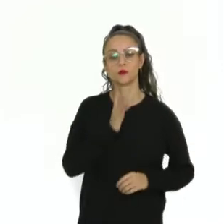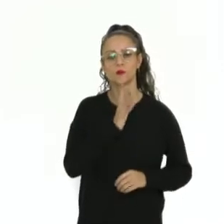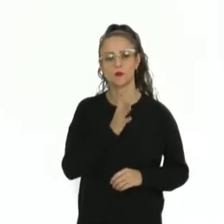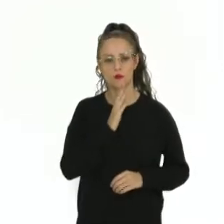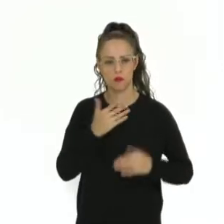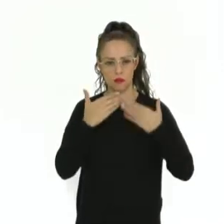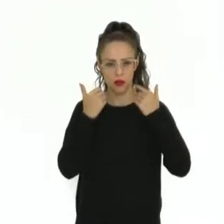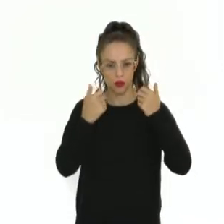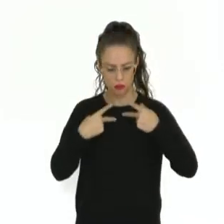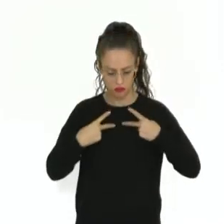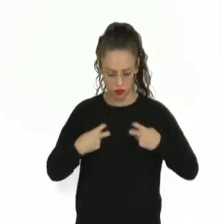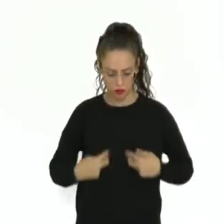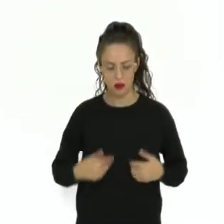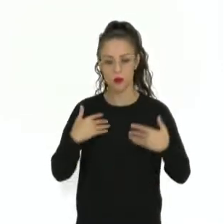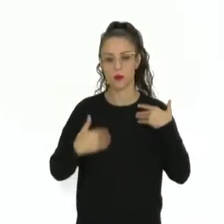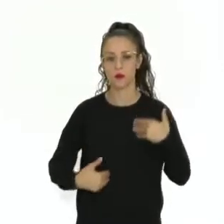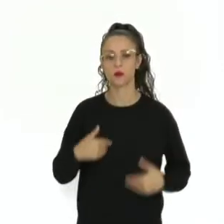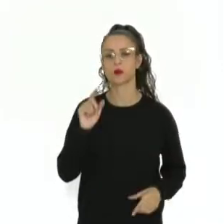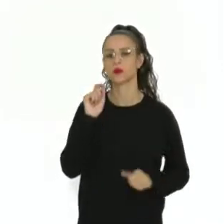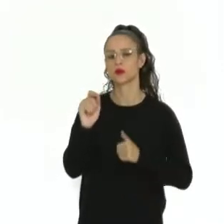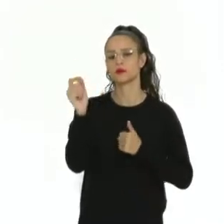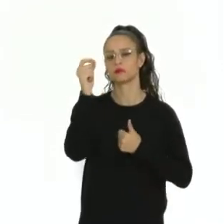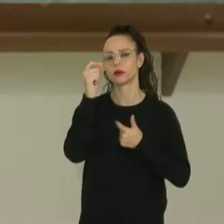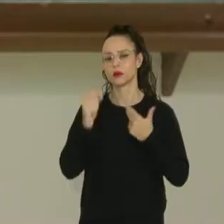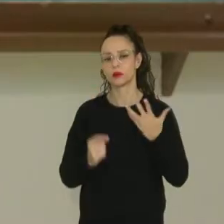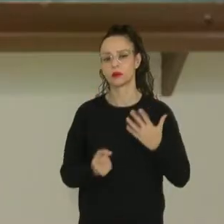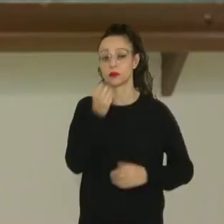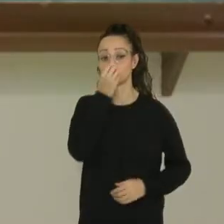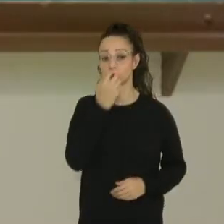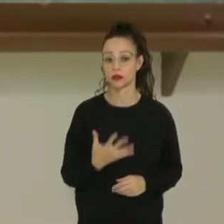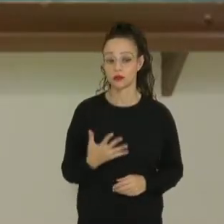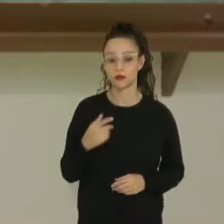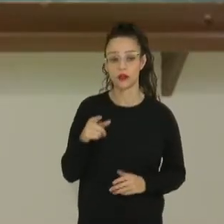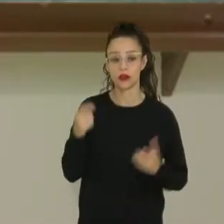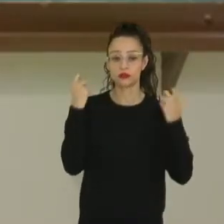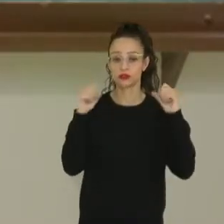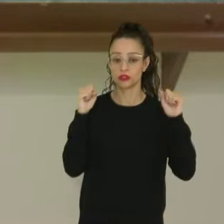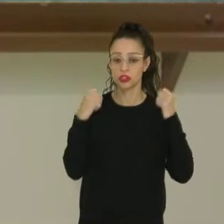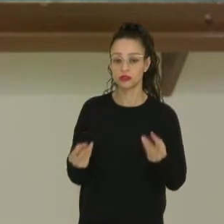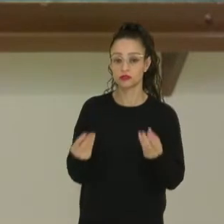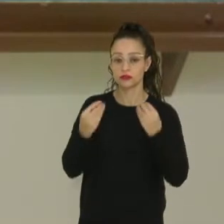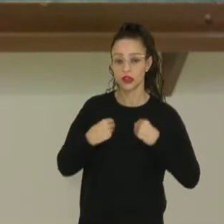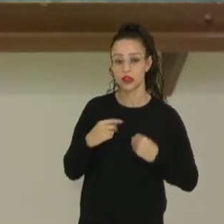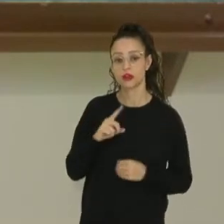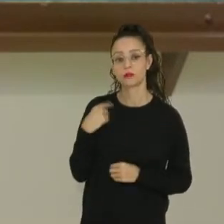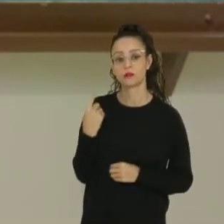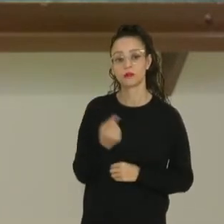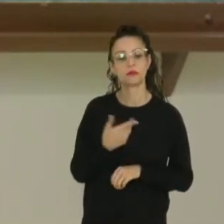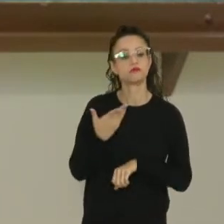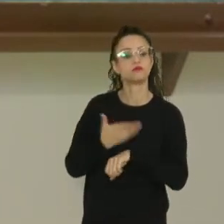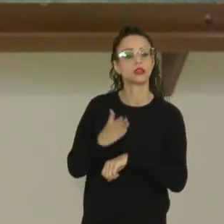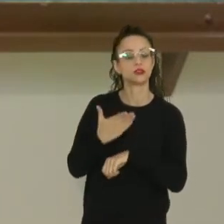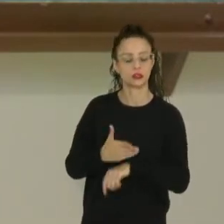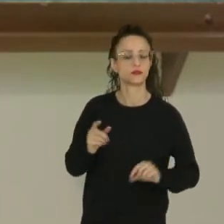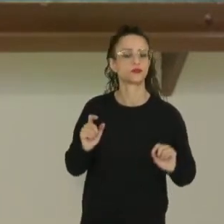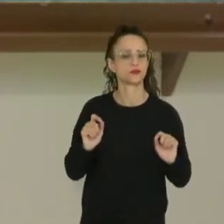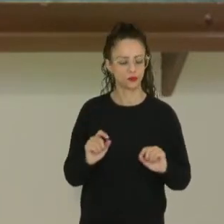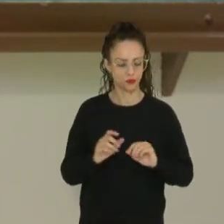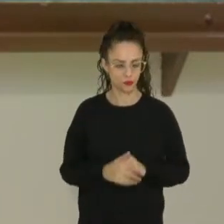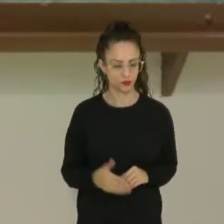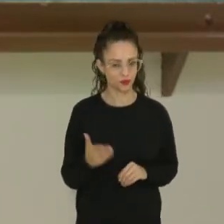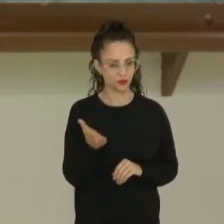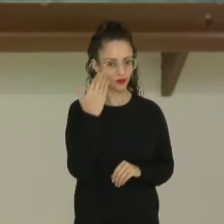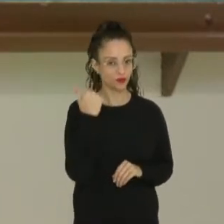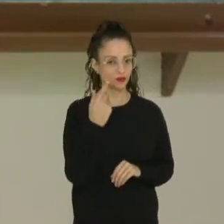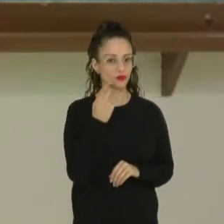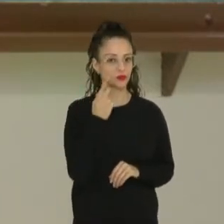meu corpo. Quais os benefícios que essas ginásticas podem trazer para os seus praticantes? Então,